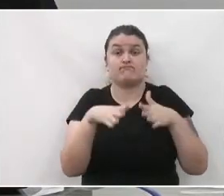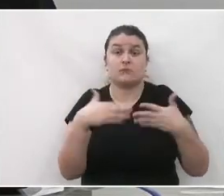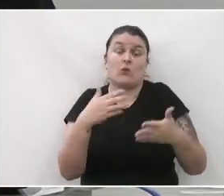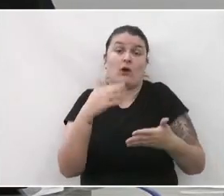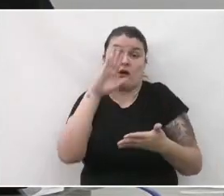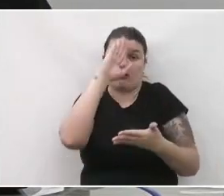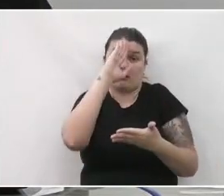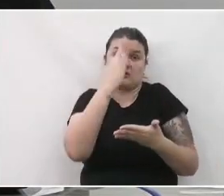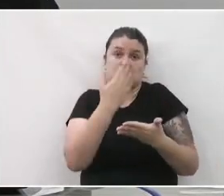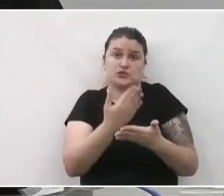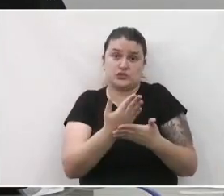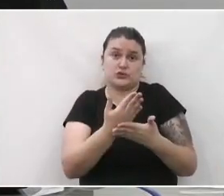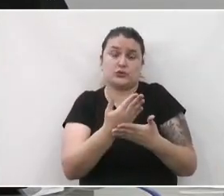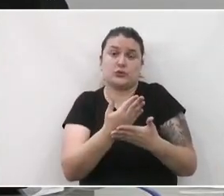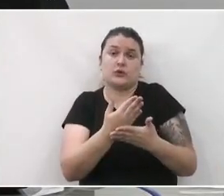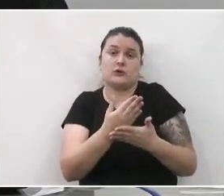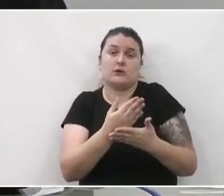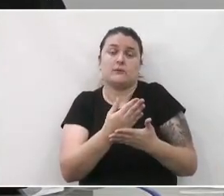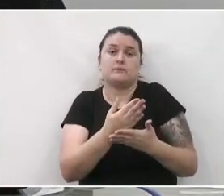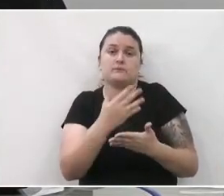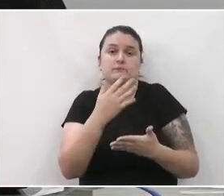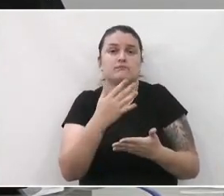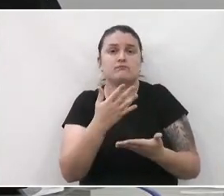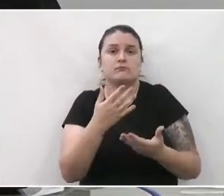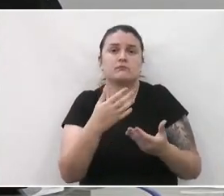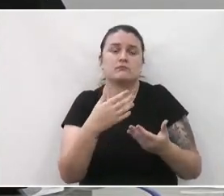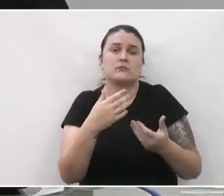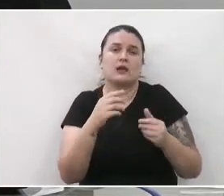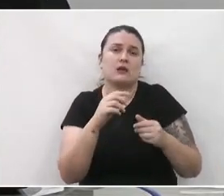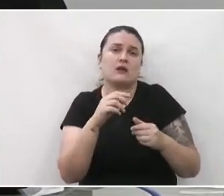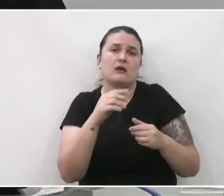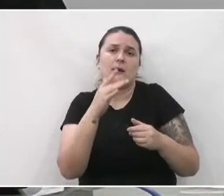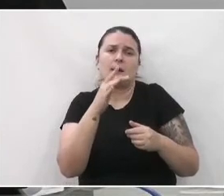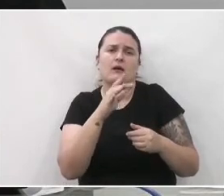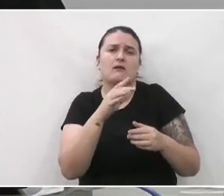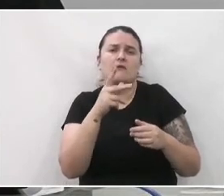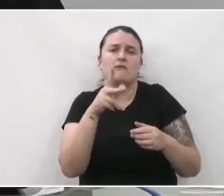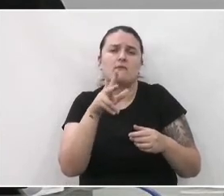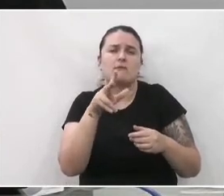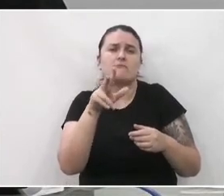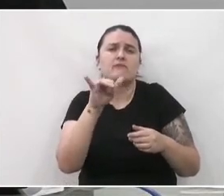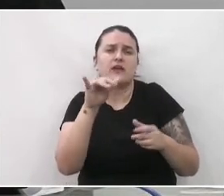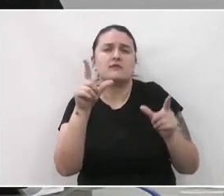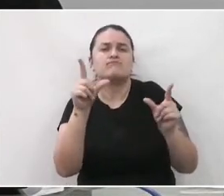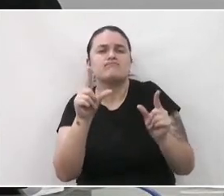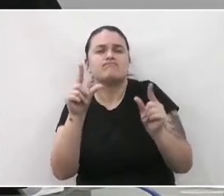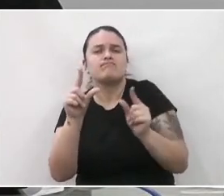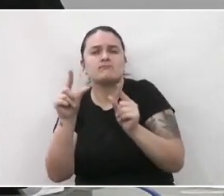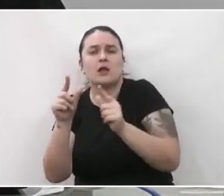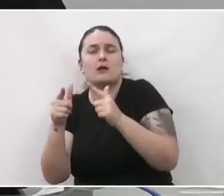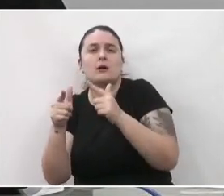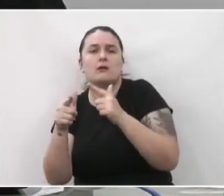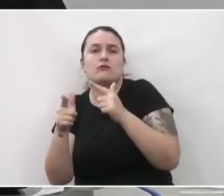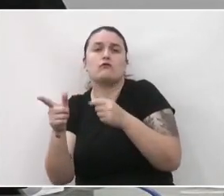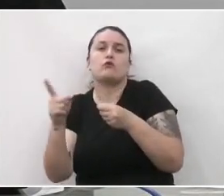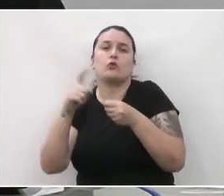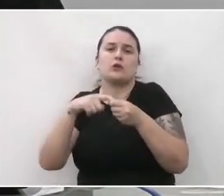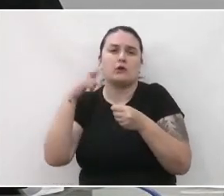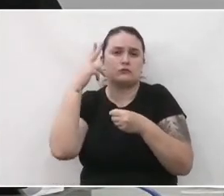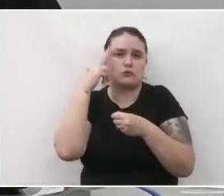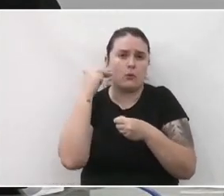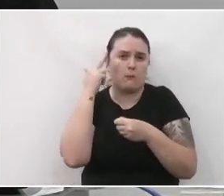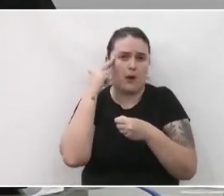creio que é uma medida que, dessa forma, eu acho que gradualmente nós podemos estar voltando à